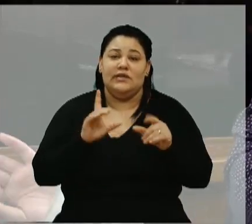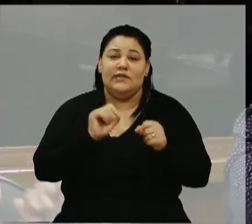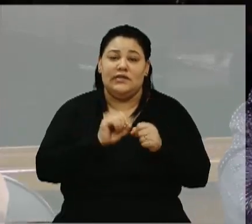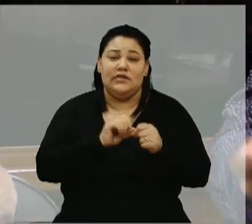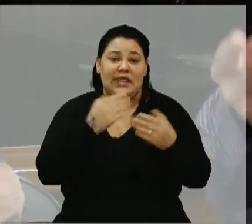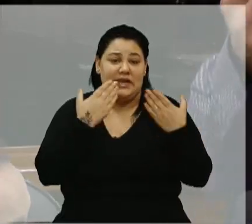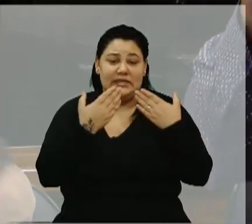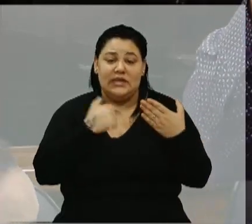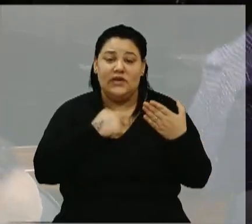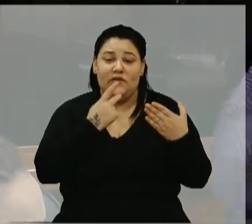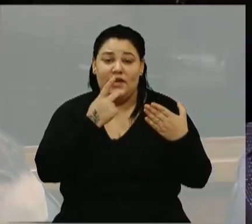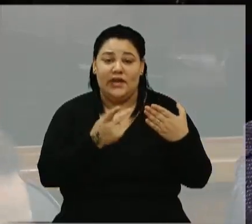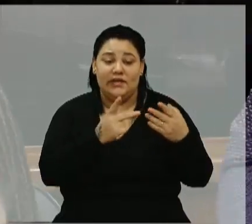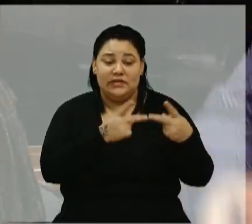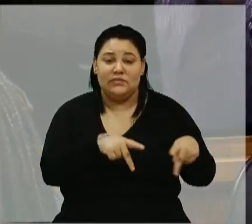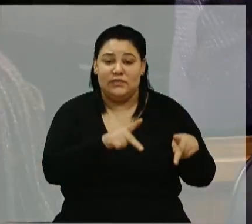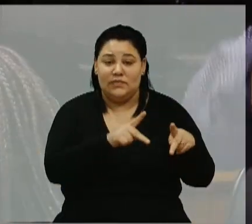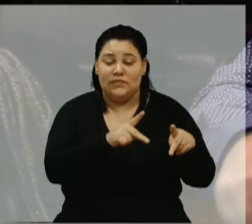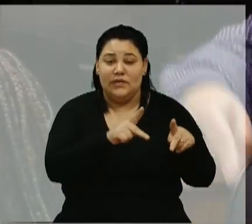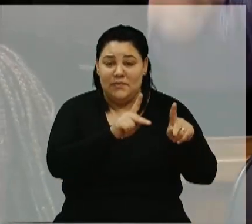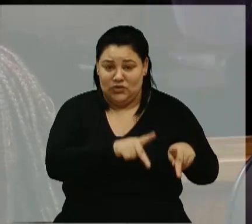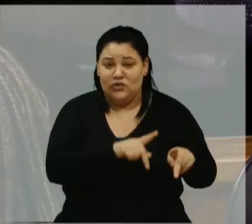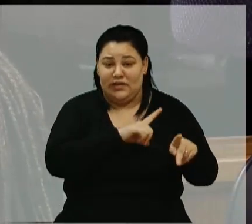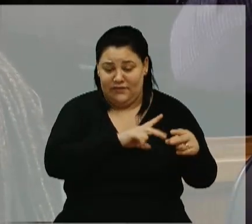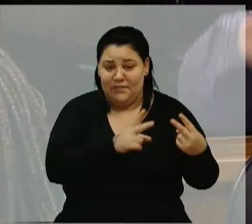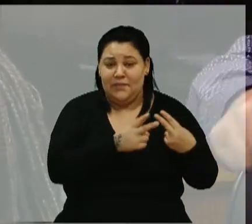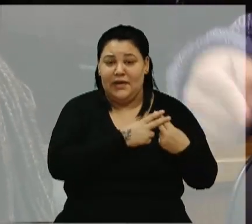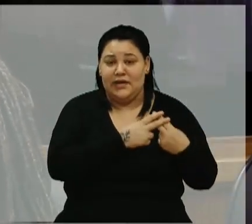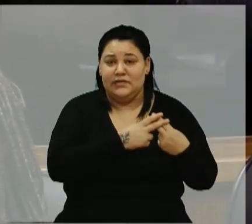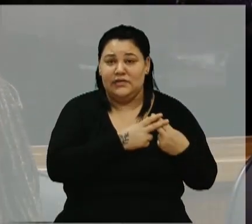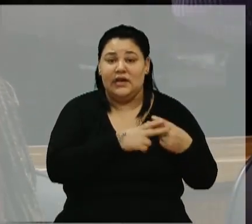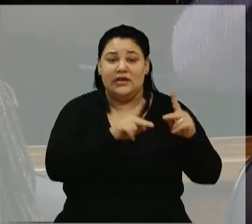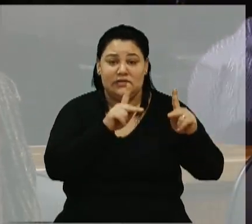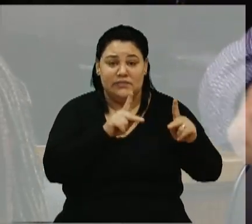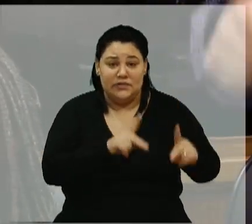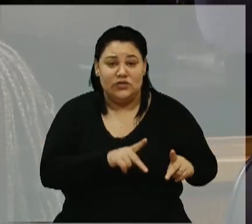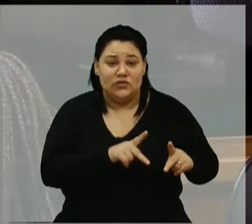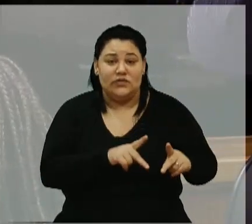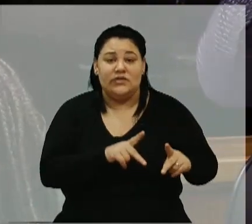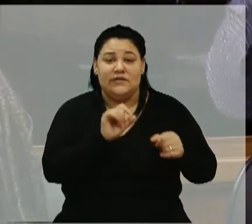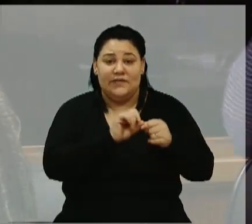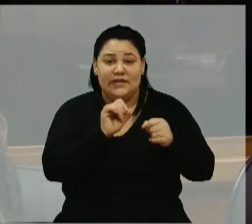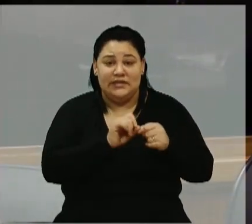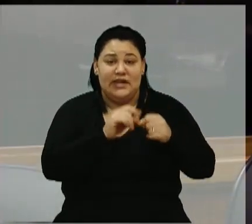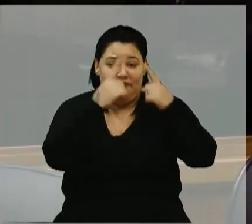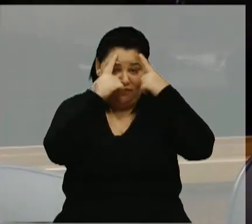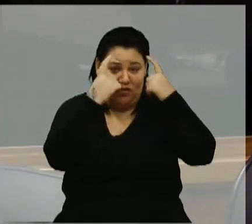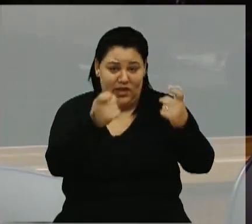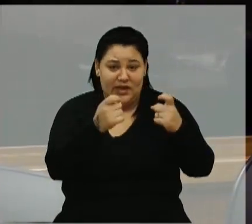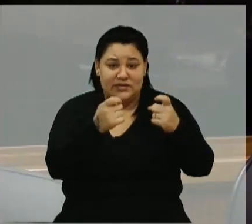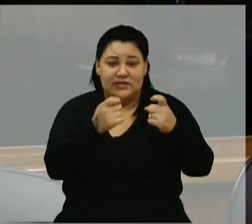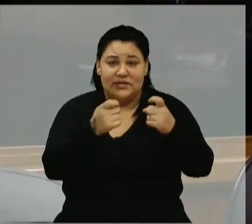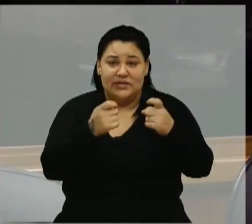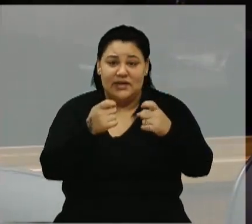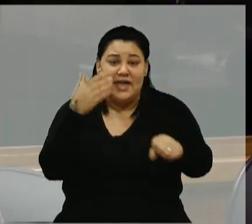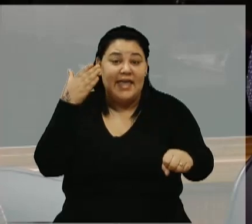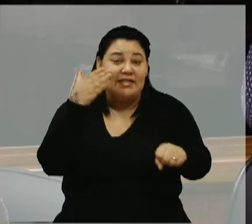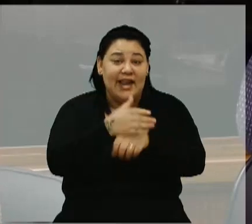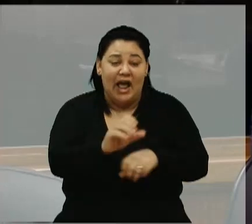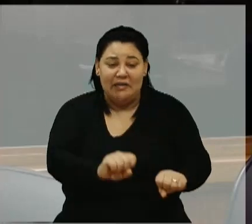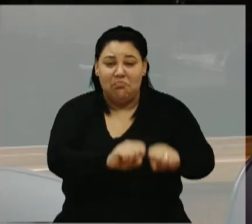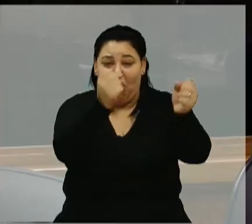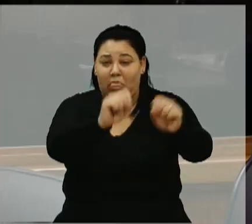fala, das pessoas que foram presas, foram dos arruaceiros, baderneiros que invadiram e quebraram. Era logicamente